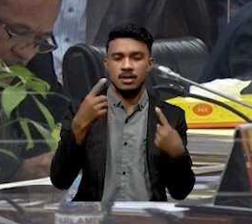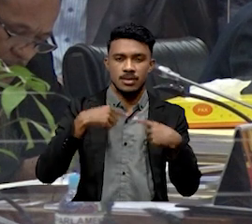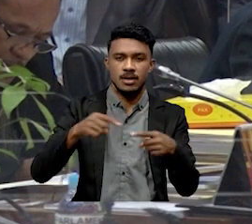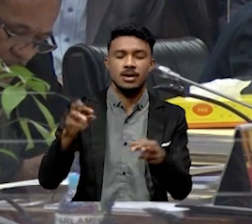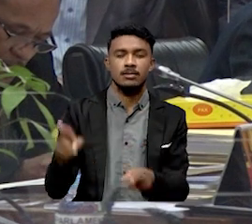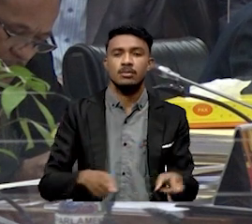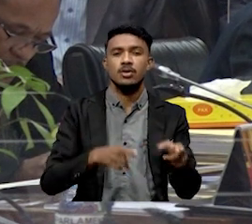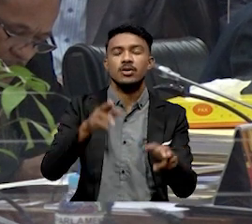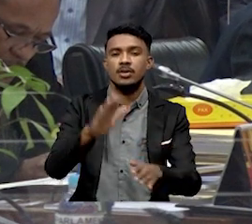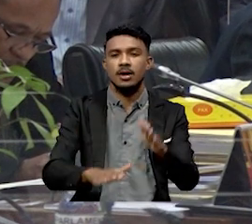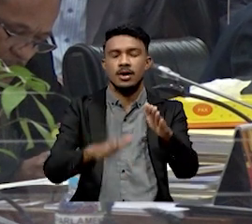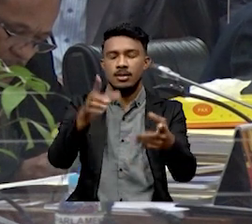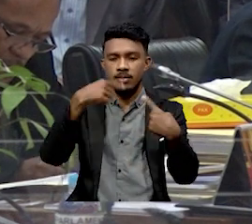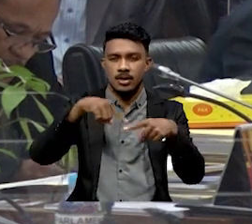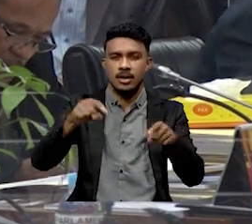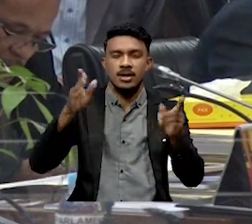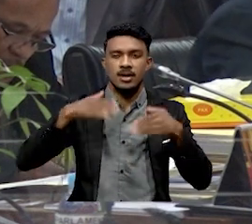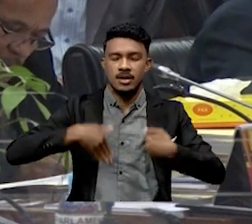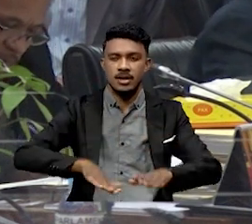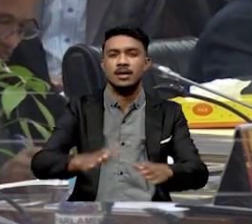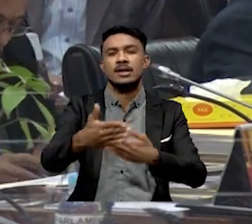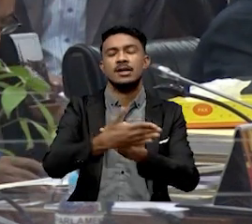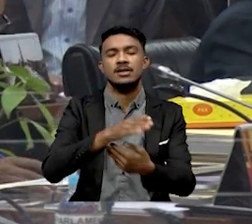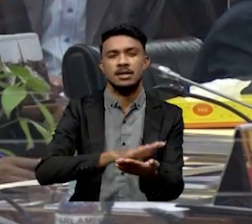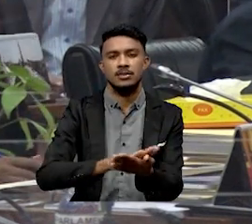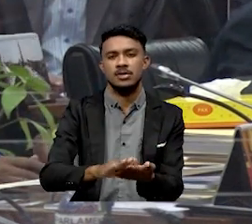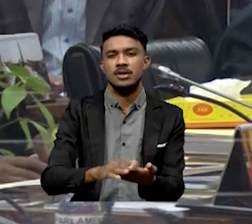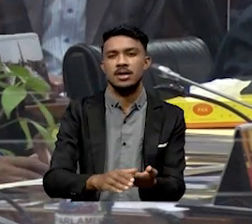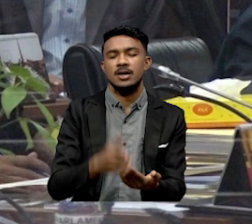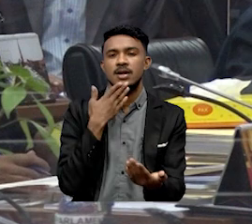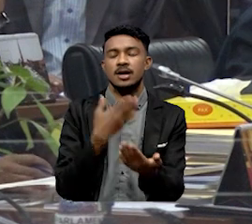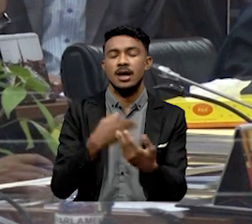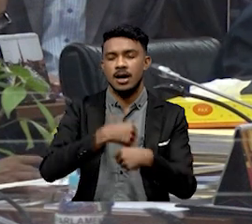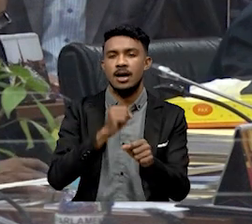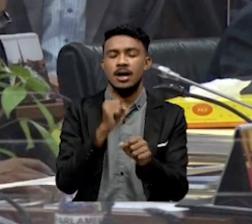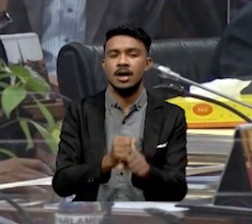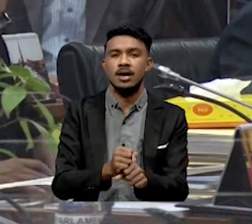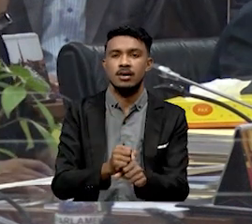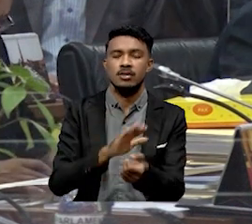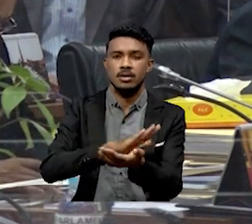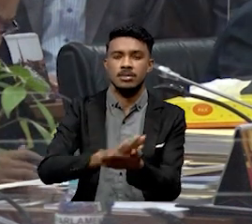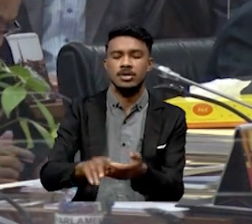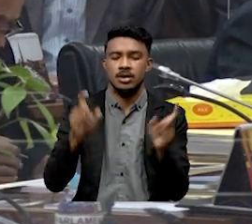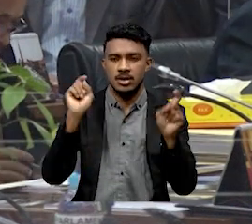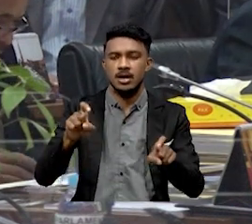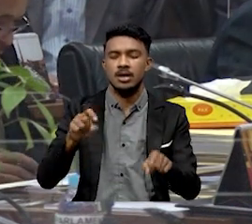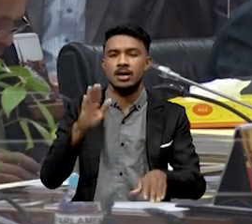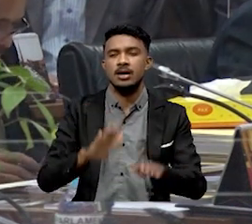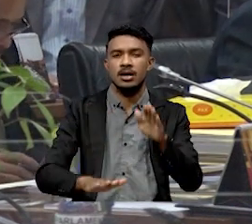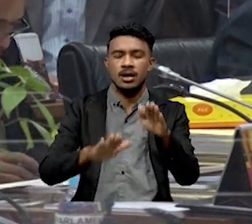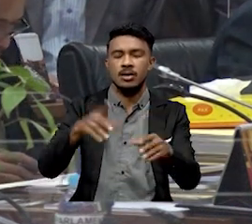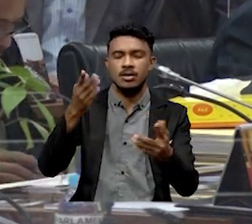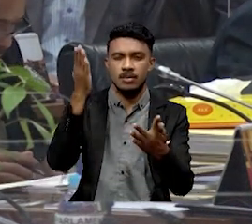ulo cheit batau te atase ne limpeza ona. Ne de akliu se akara kalu limpeza makane. Tem que ir lá, pelo menos suco,